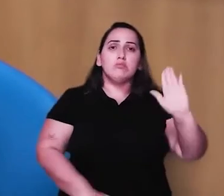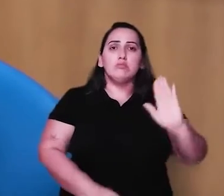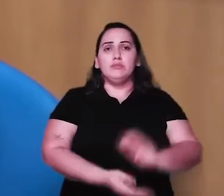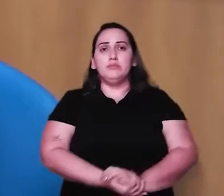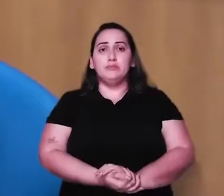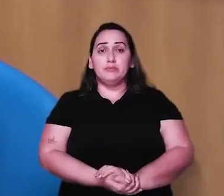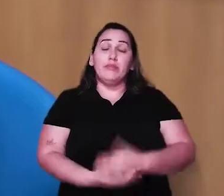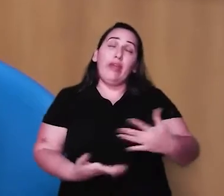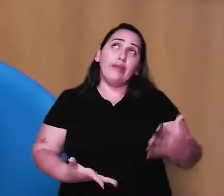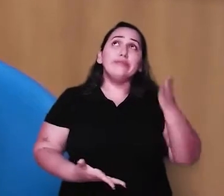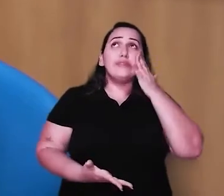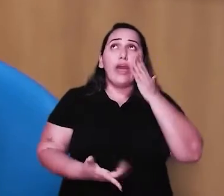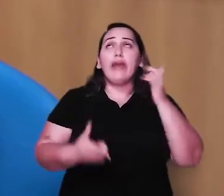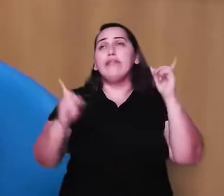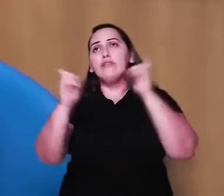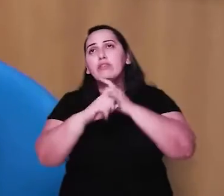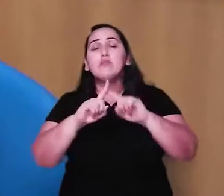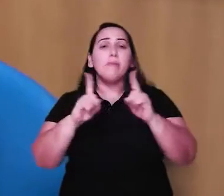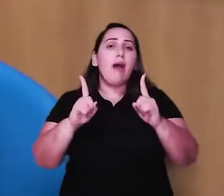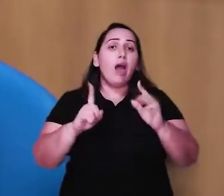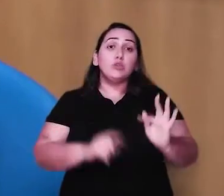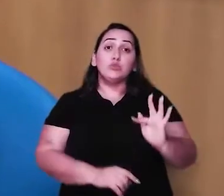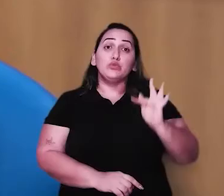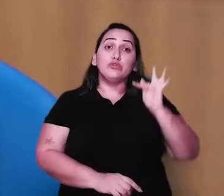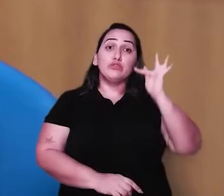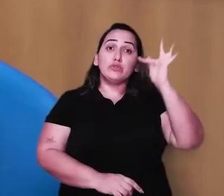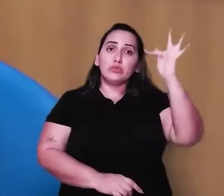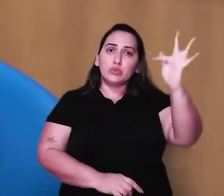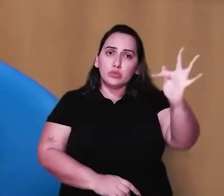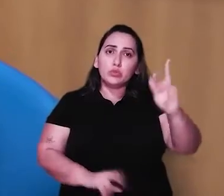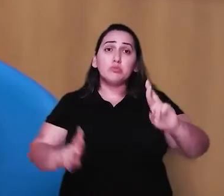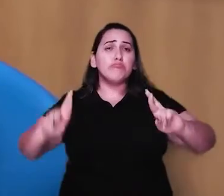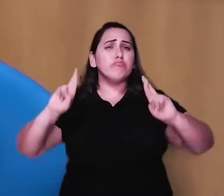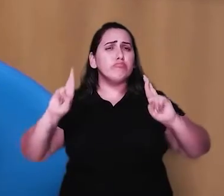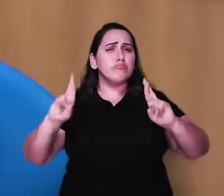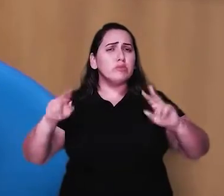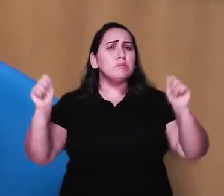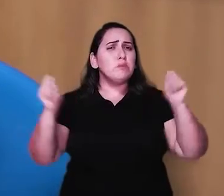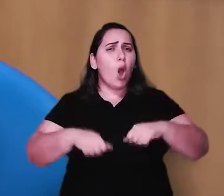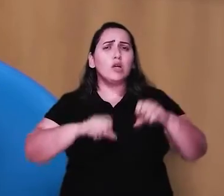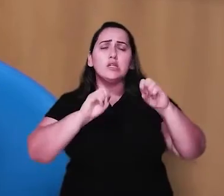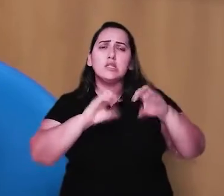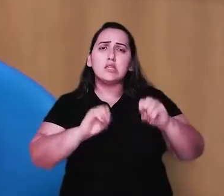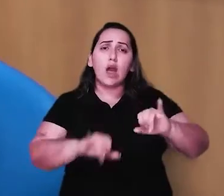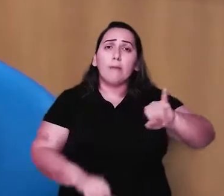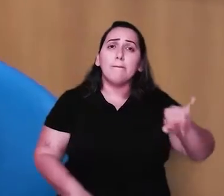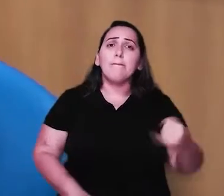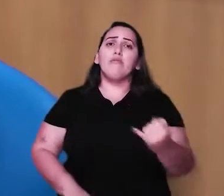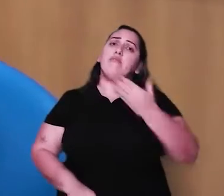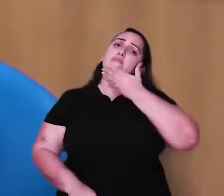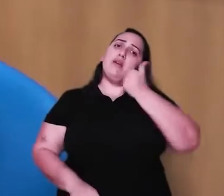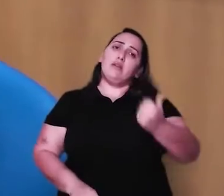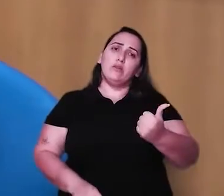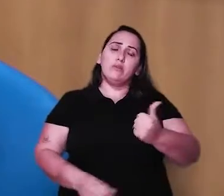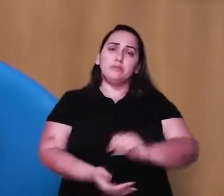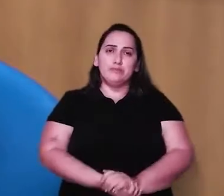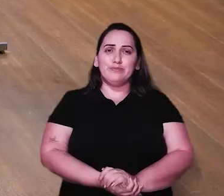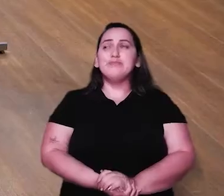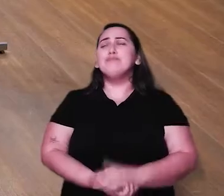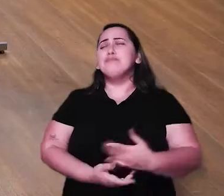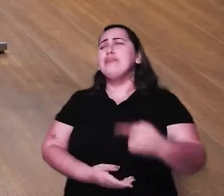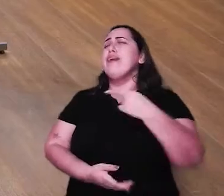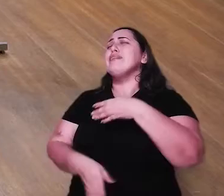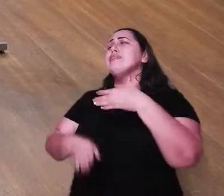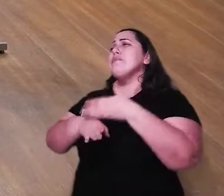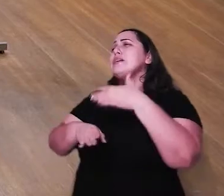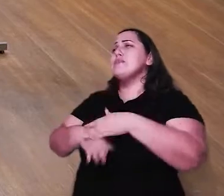Então, é duro por um momento, mas eu acho que para o futuro terá um caráter pedagógico muito importante.